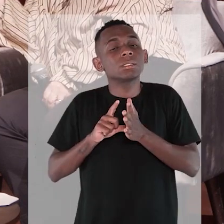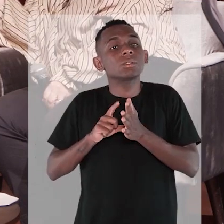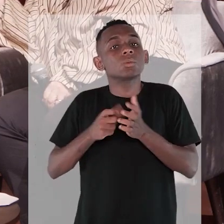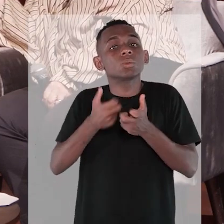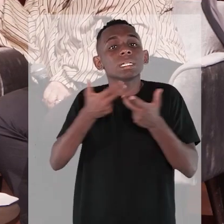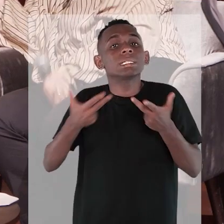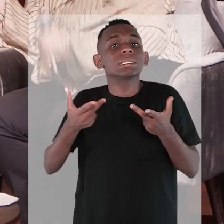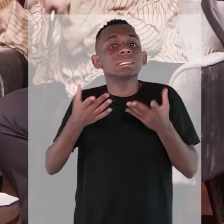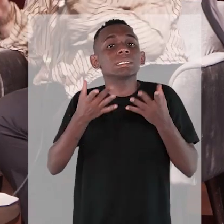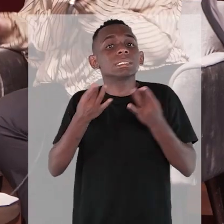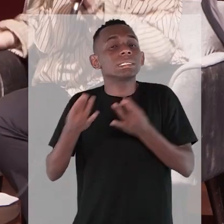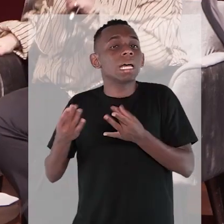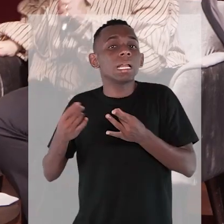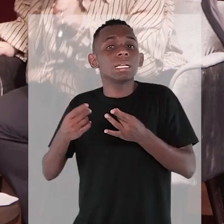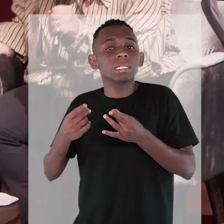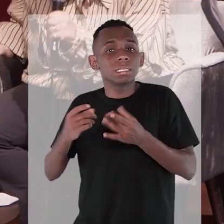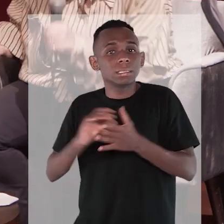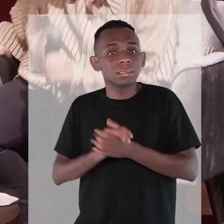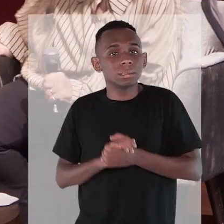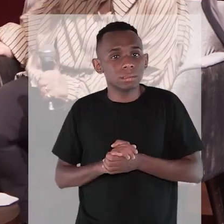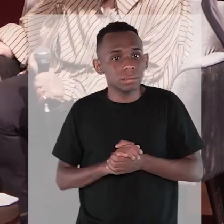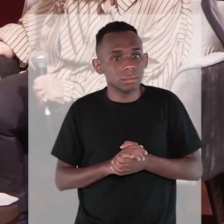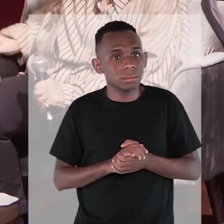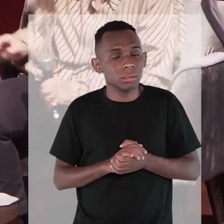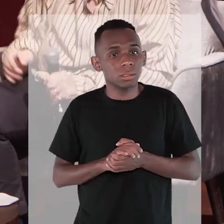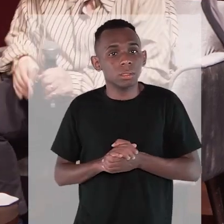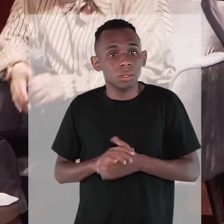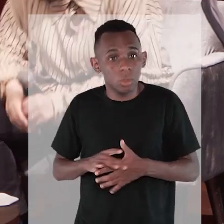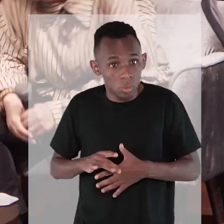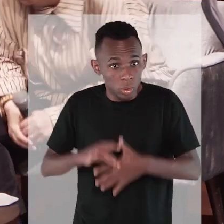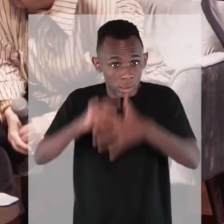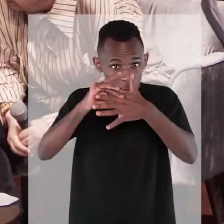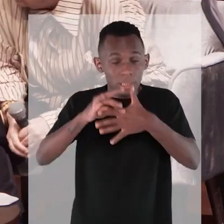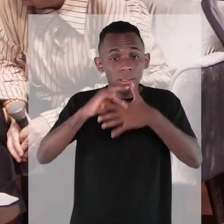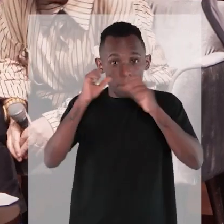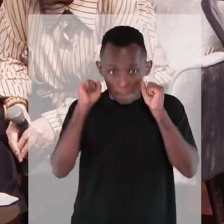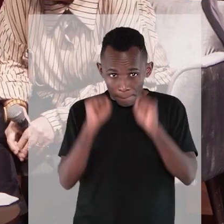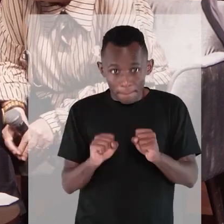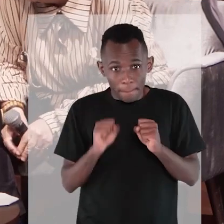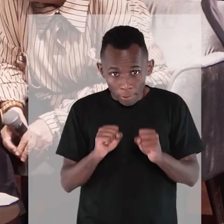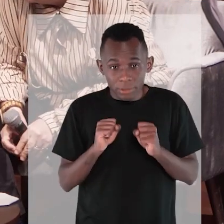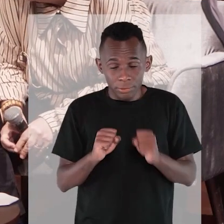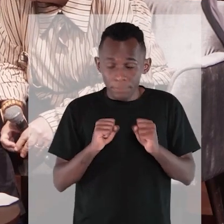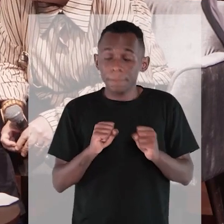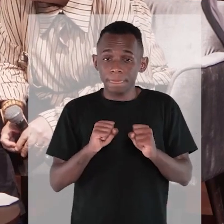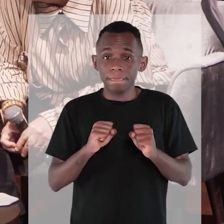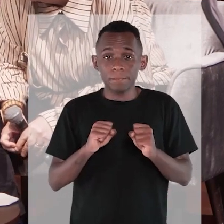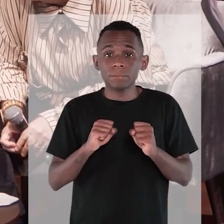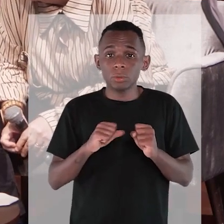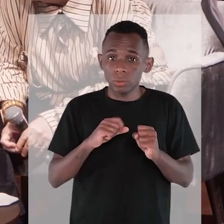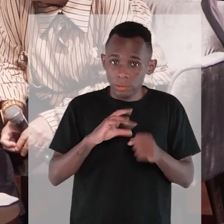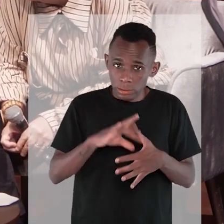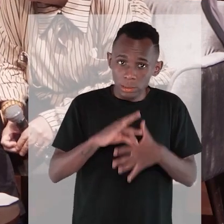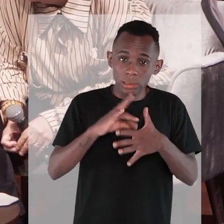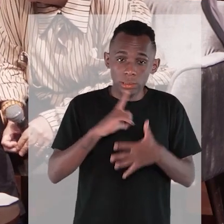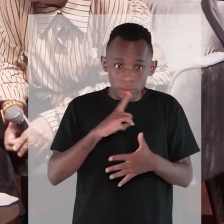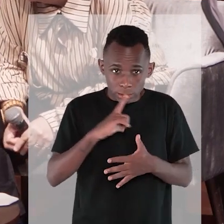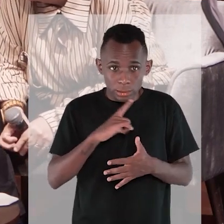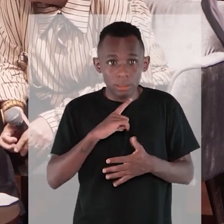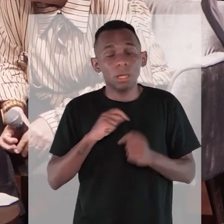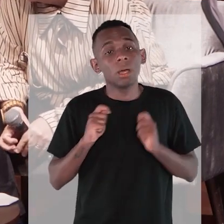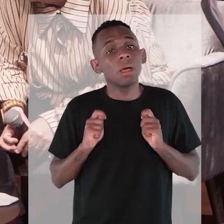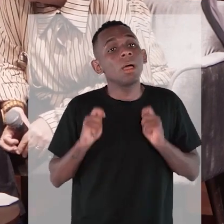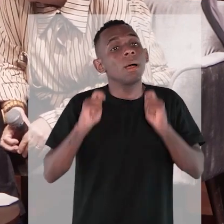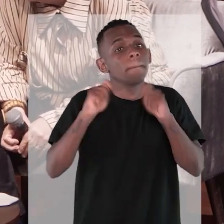líder tem. Não, o líder totalmente, claro, exatamente. Uma massa se organiza em torno de um líder. Né? E, no caso, é